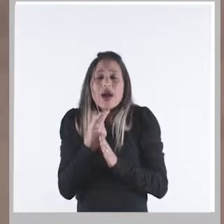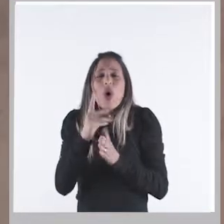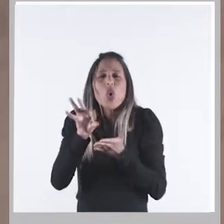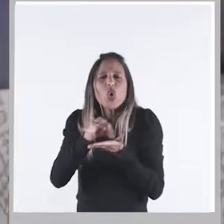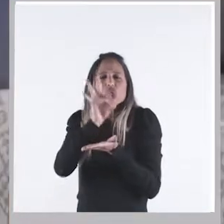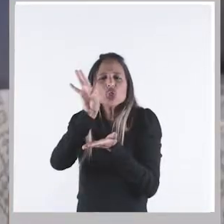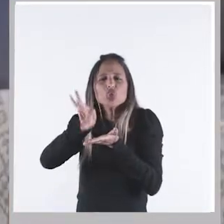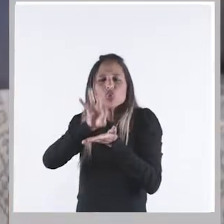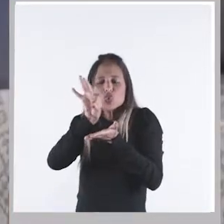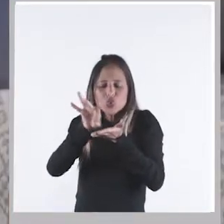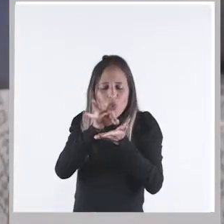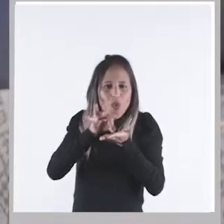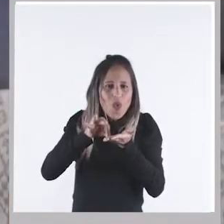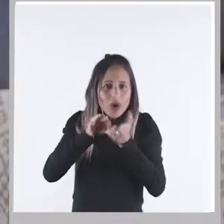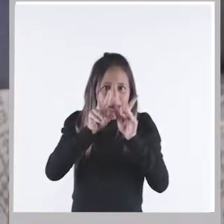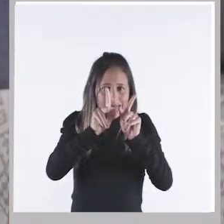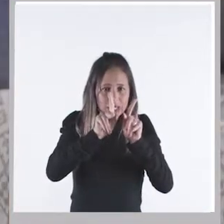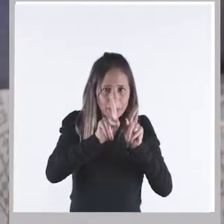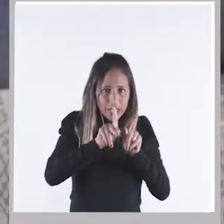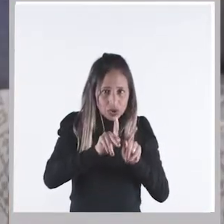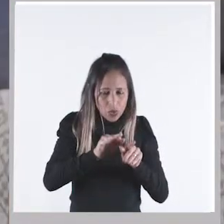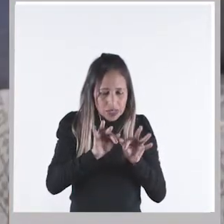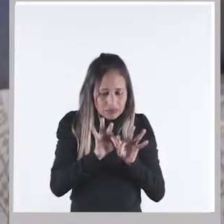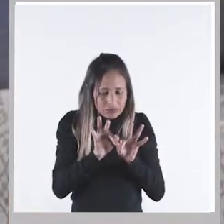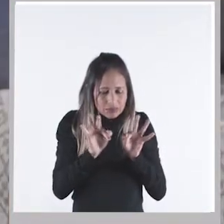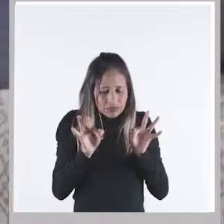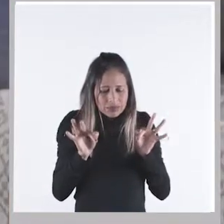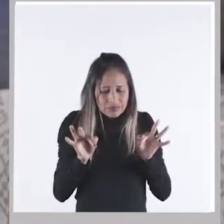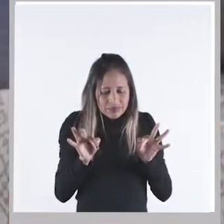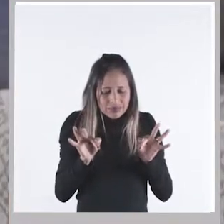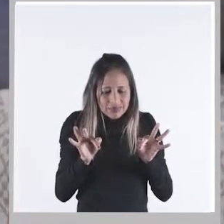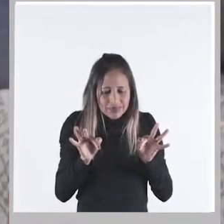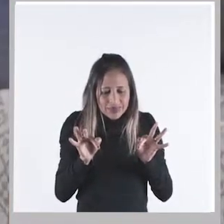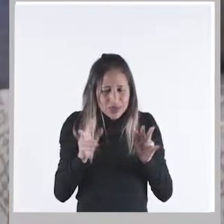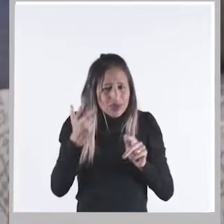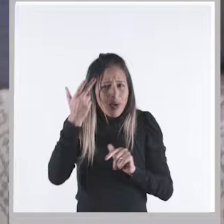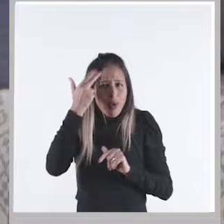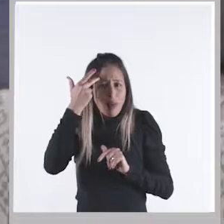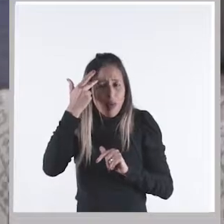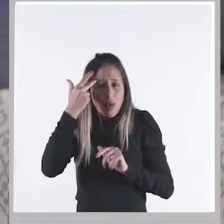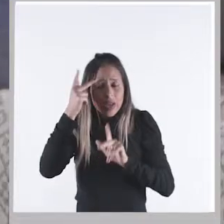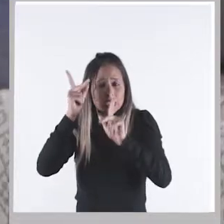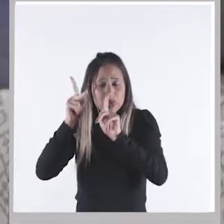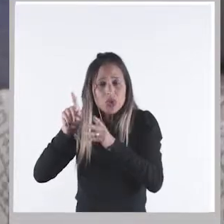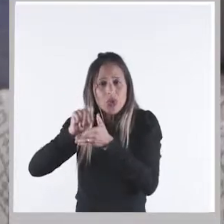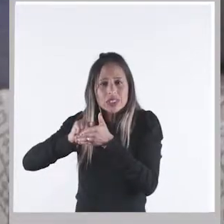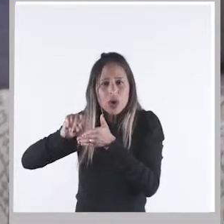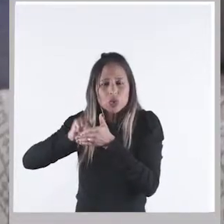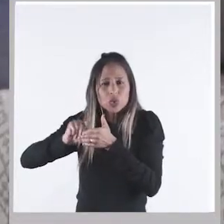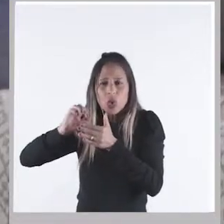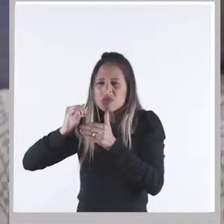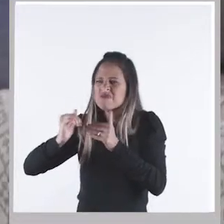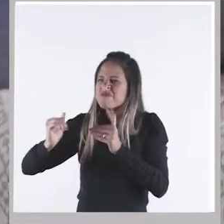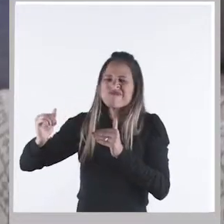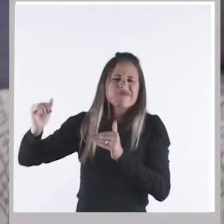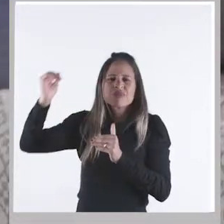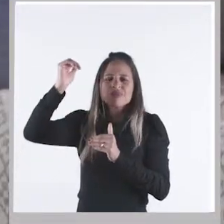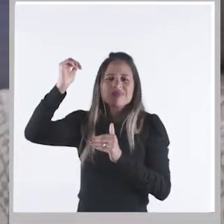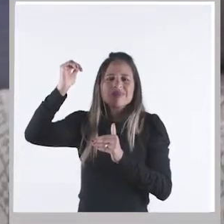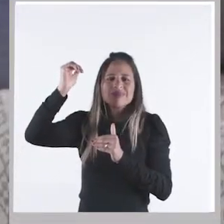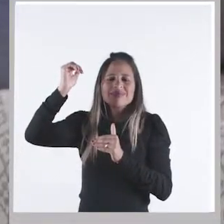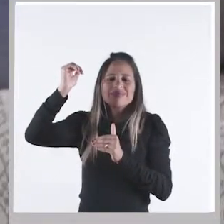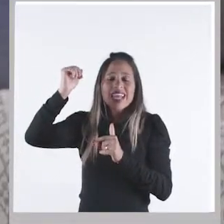costura entre as pessoas comuns, né? E esses autores da nossa